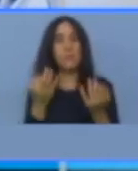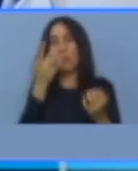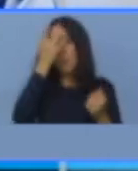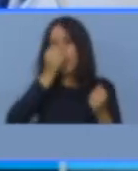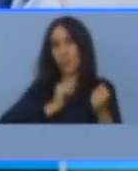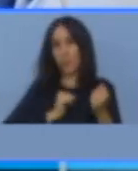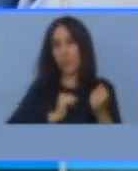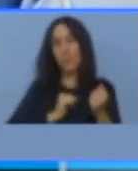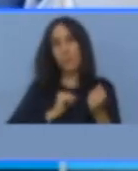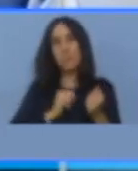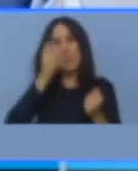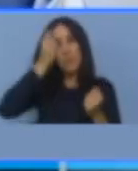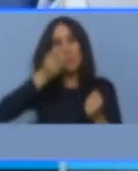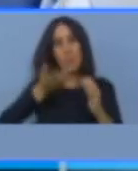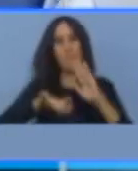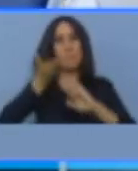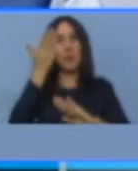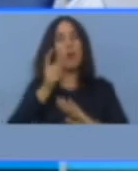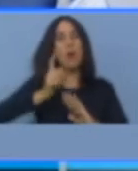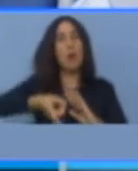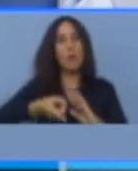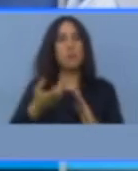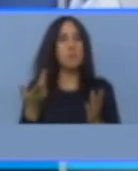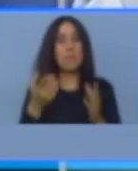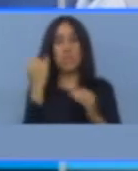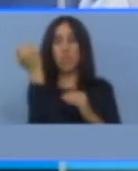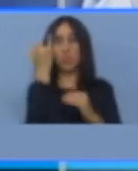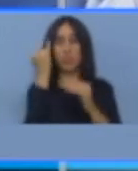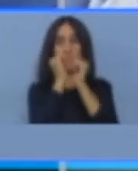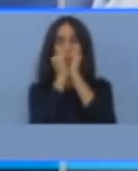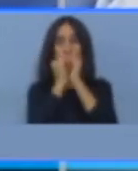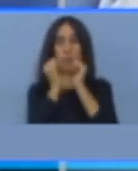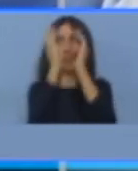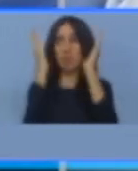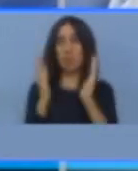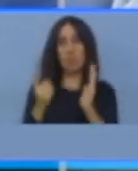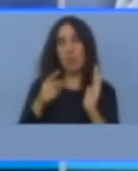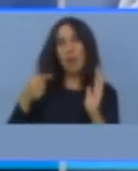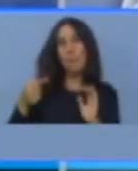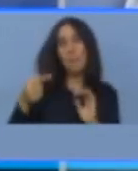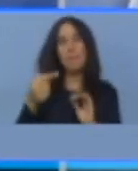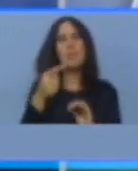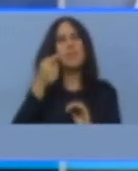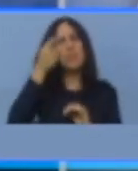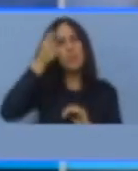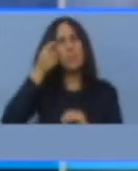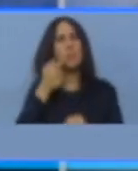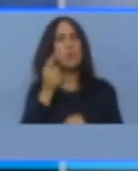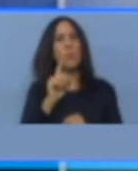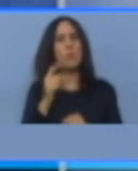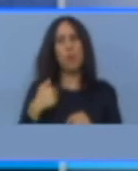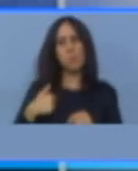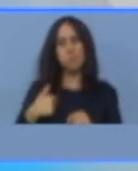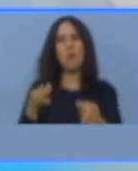minha opinião, um respeito maior naquilo que é o papel que estas instituições têm no terreno, mas quando eu digo respeito não é só sabermos